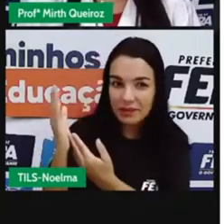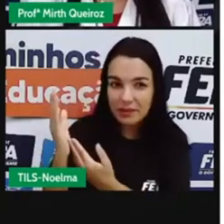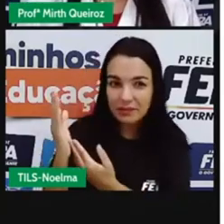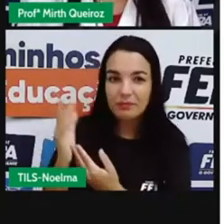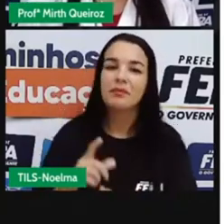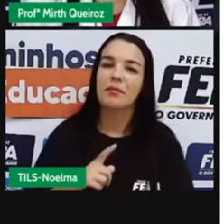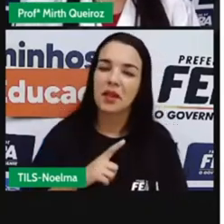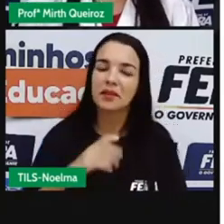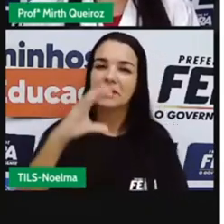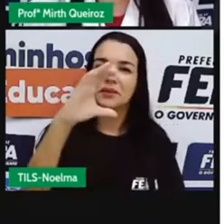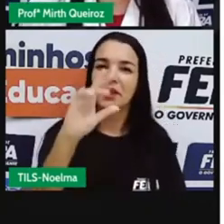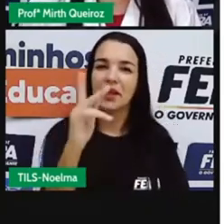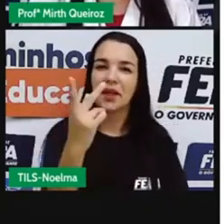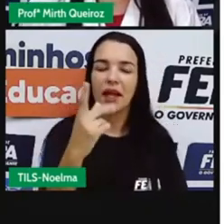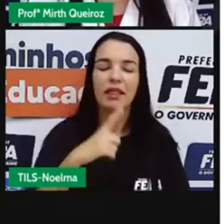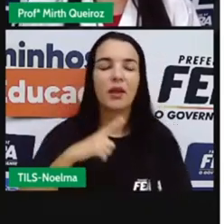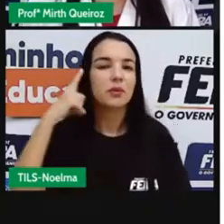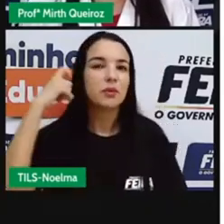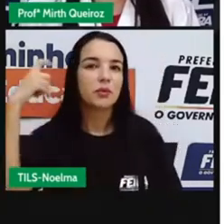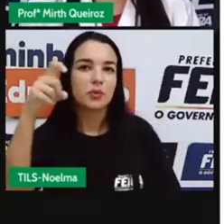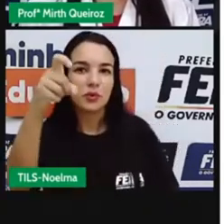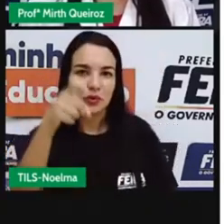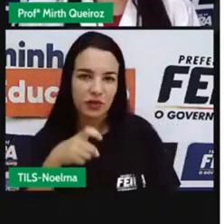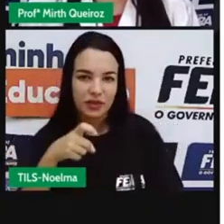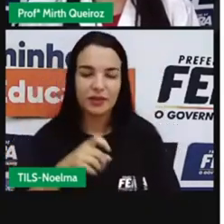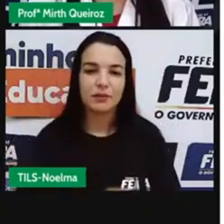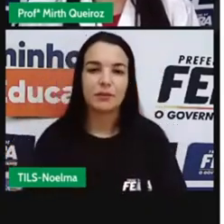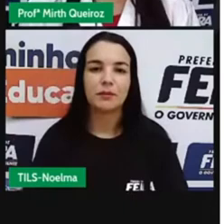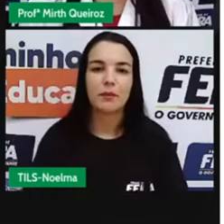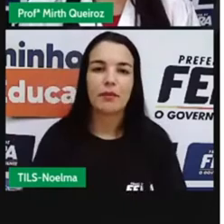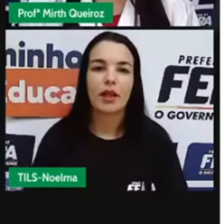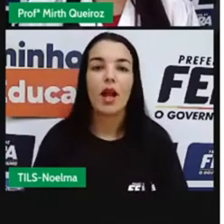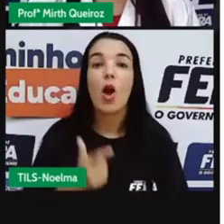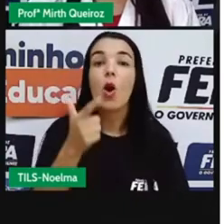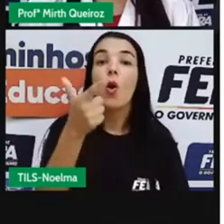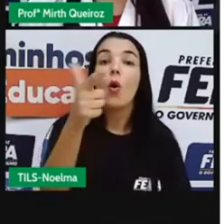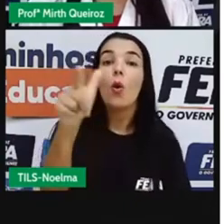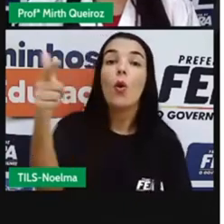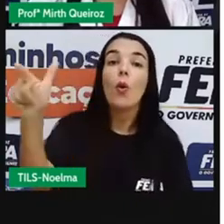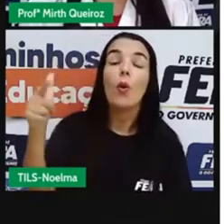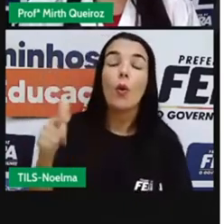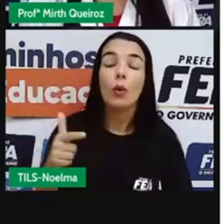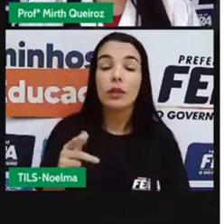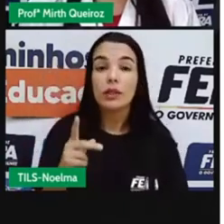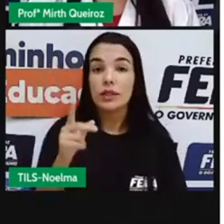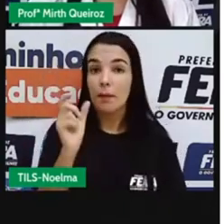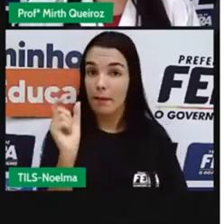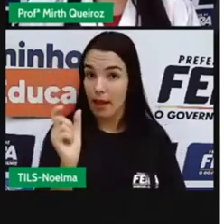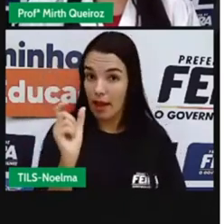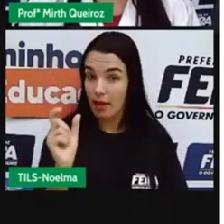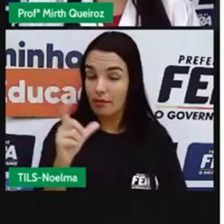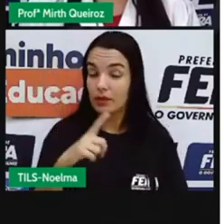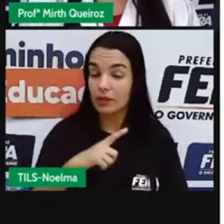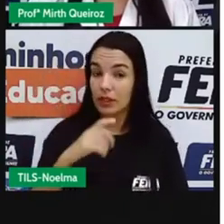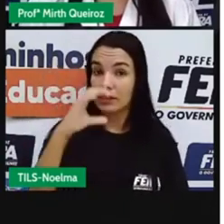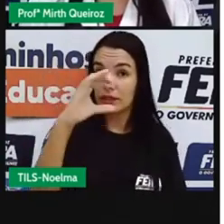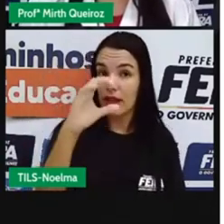X. Olha outras palavras aí que também apresentam o dígrafo